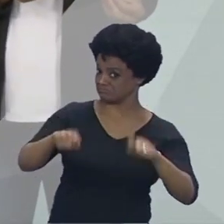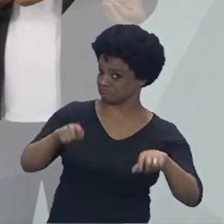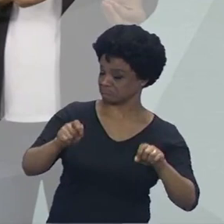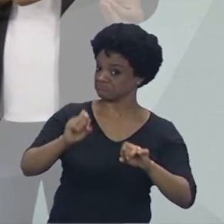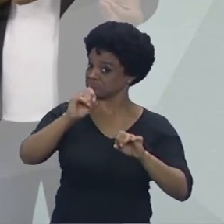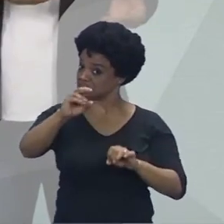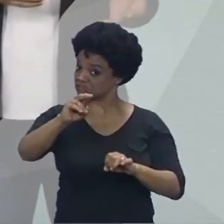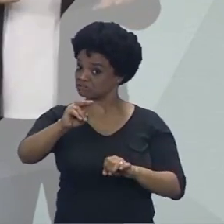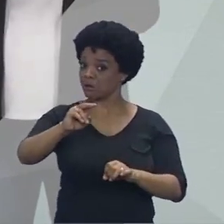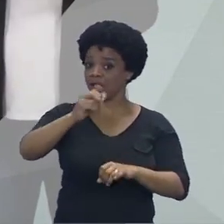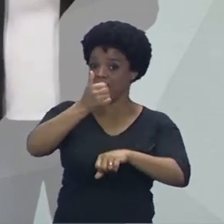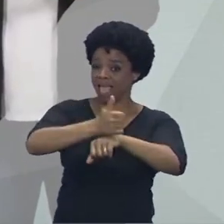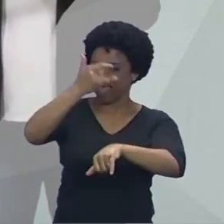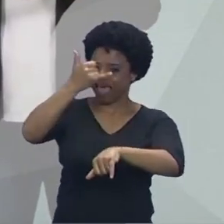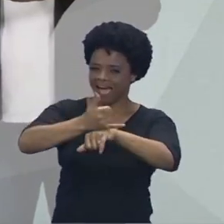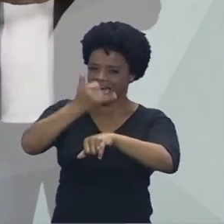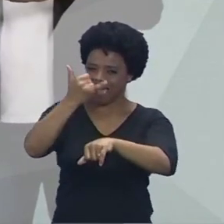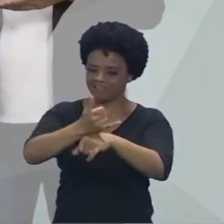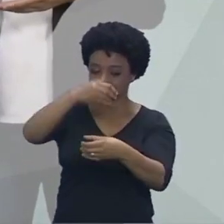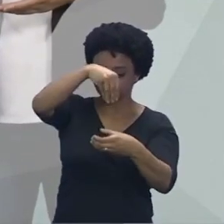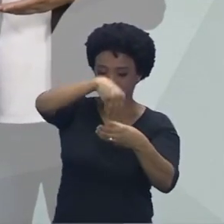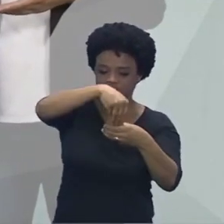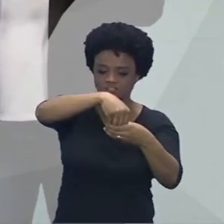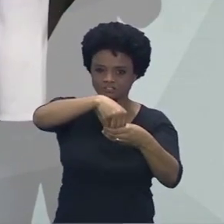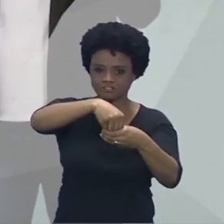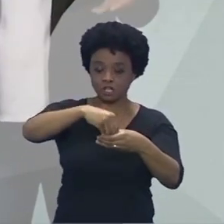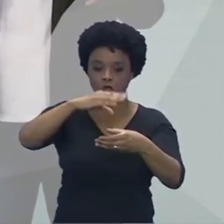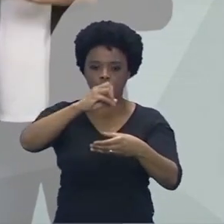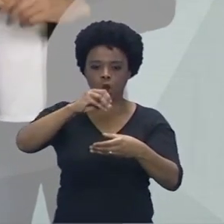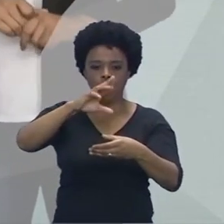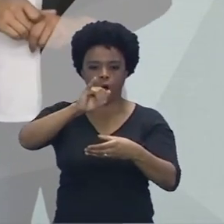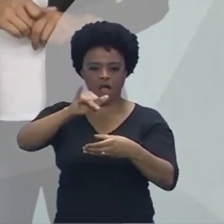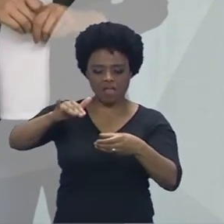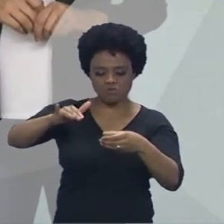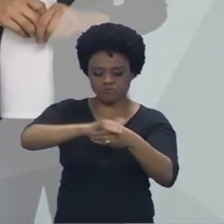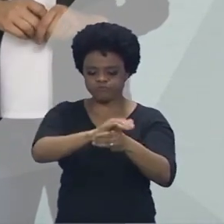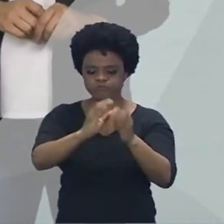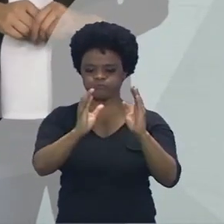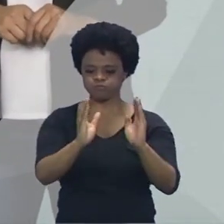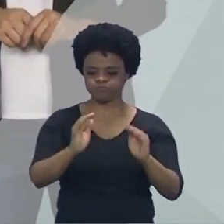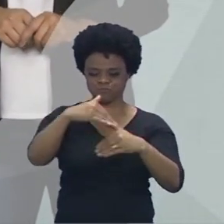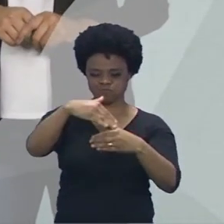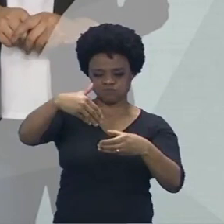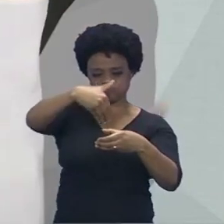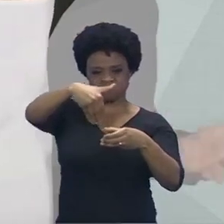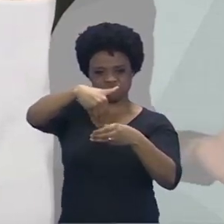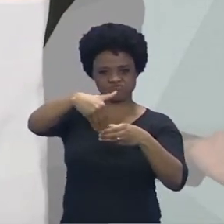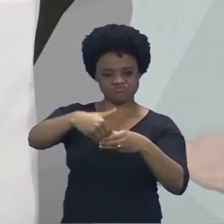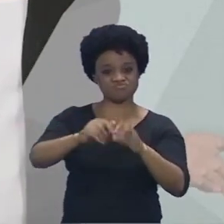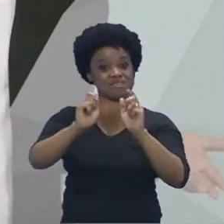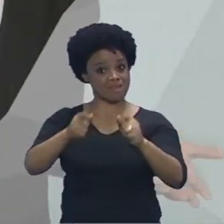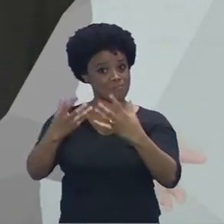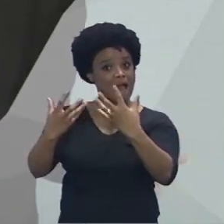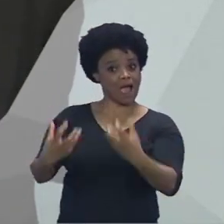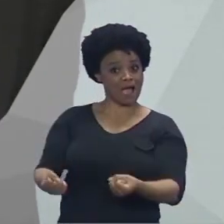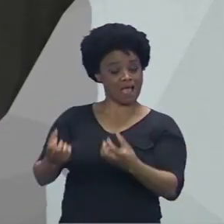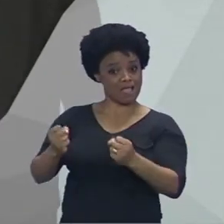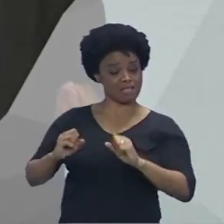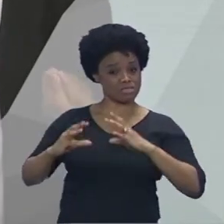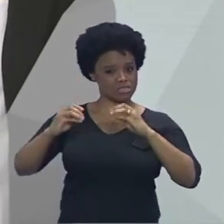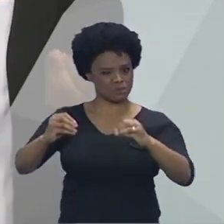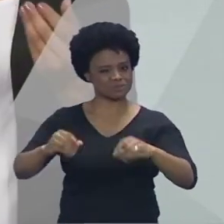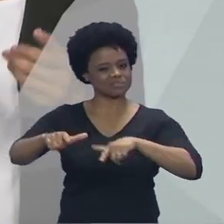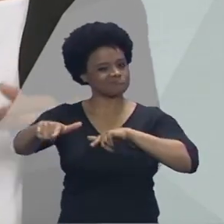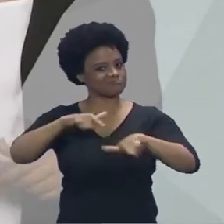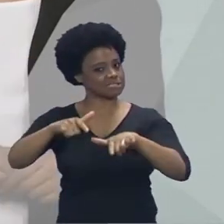inferiores tracionadas e a área de concreto comprimida são suficientes para absorver os esforços. Todo esse conhecimento teórico